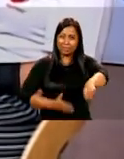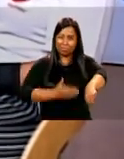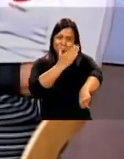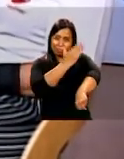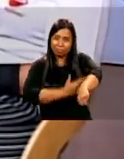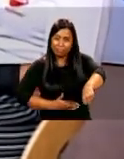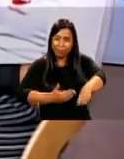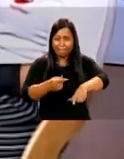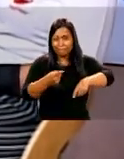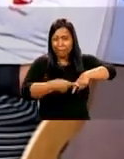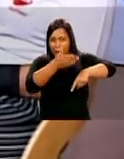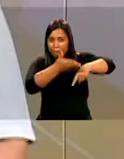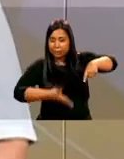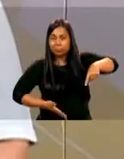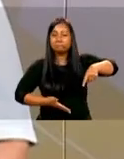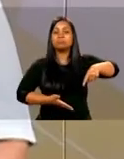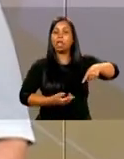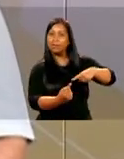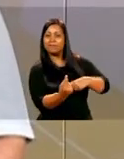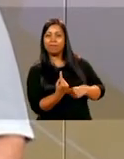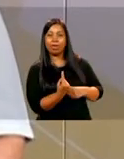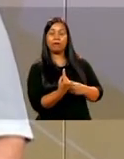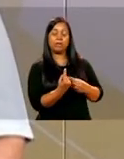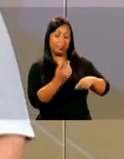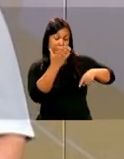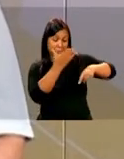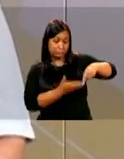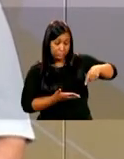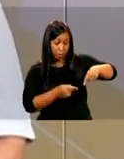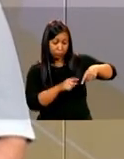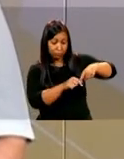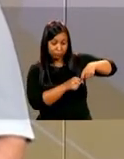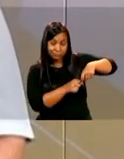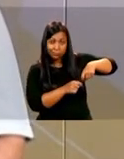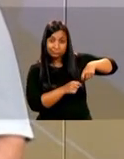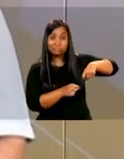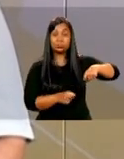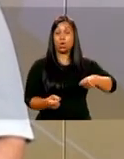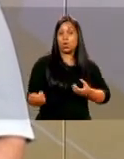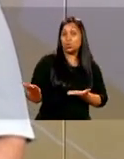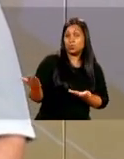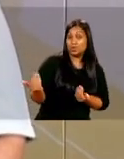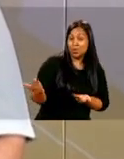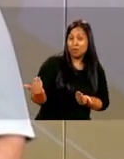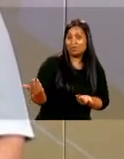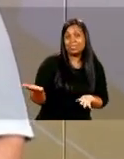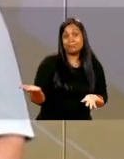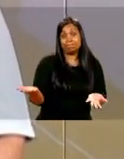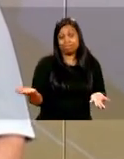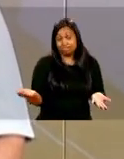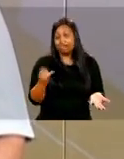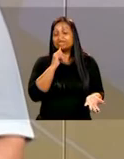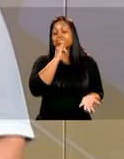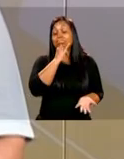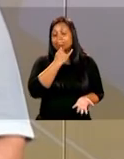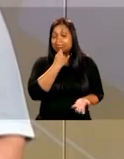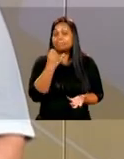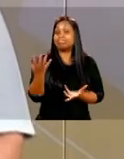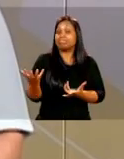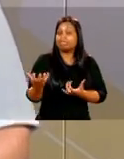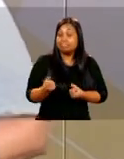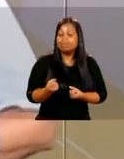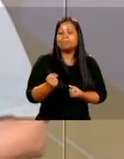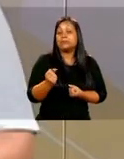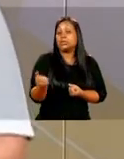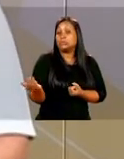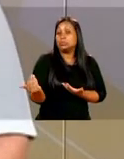nosso paciente, né? Então acaba chegando para a gente. Jovens, né? Infelizmente a gente tem recebido